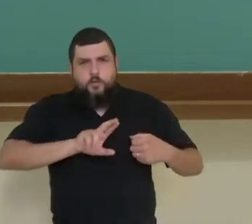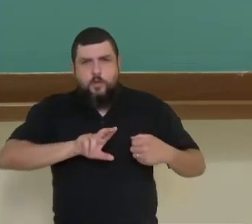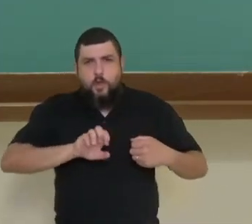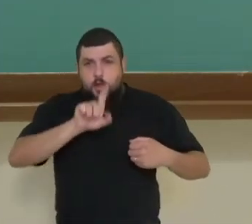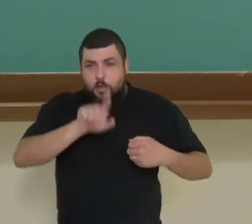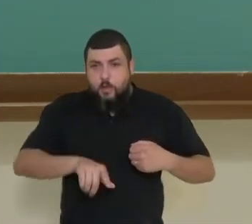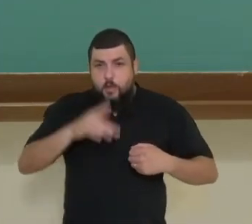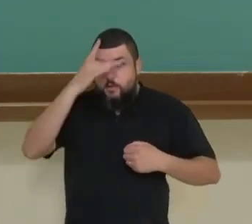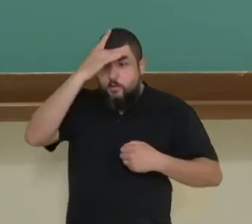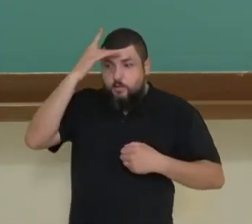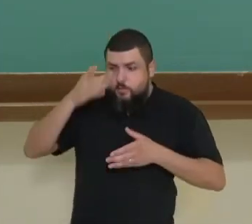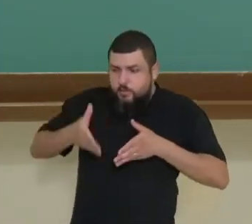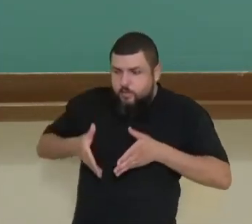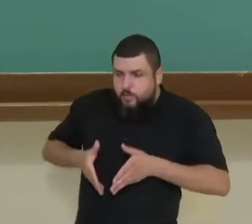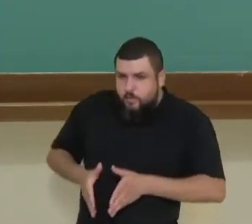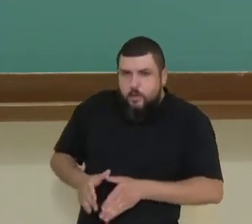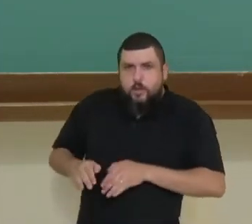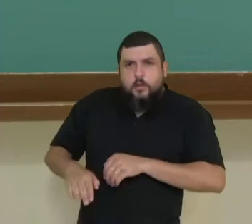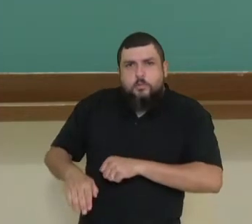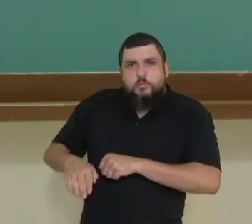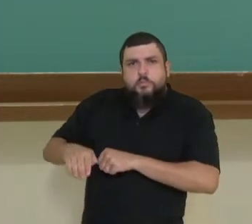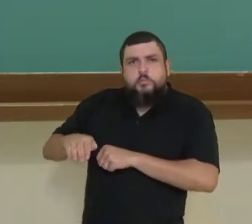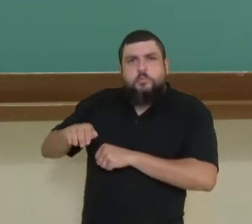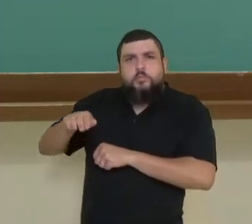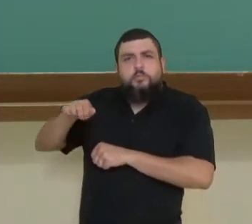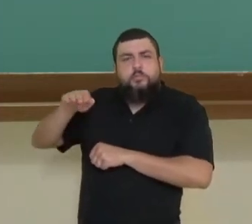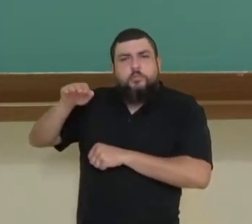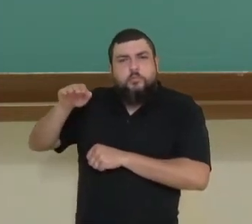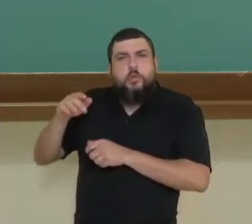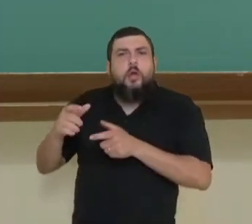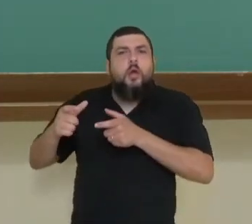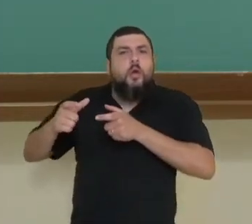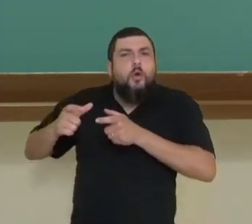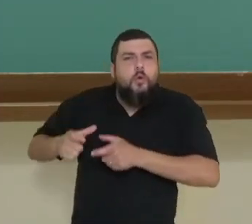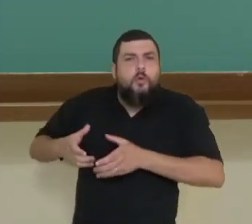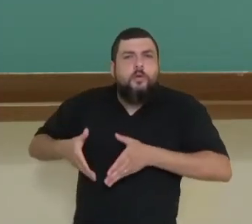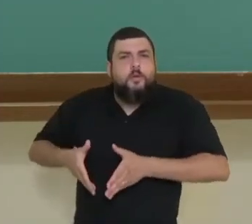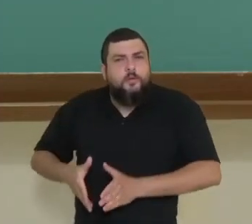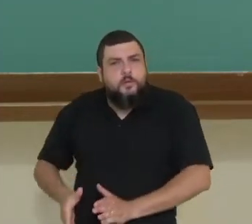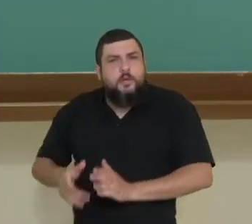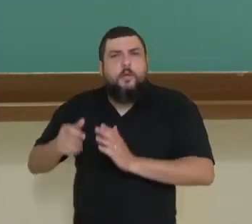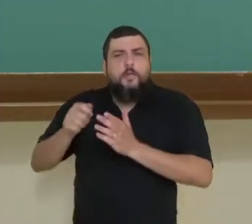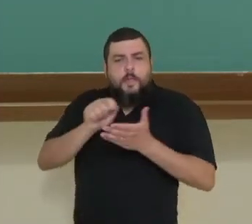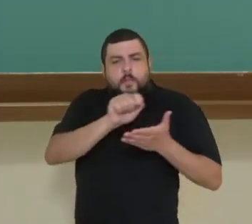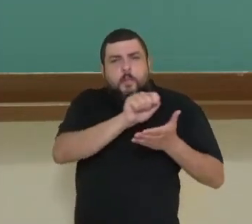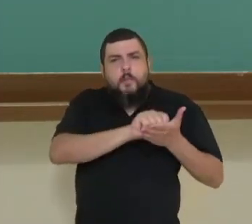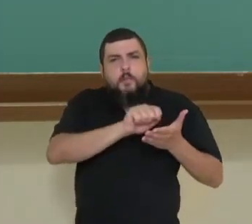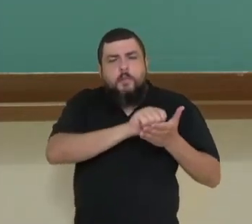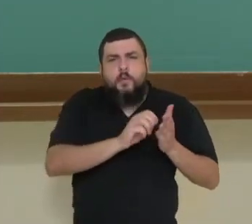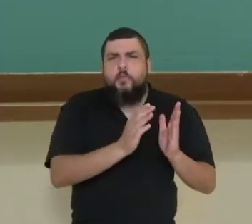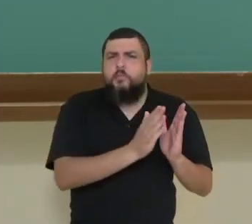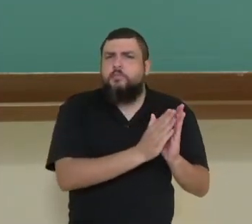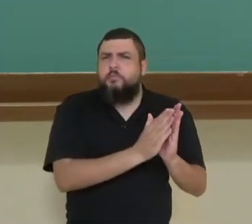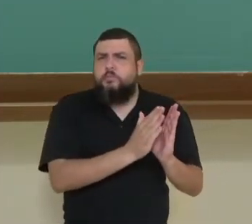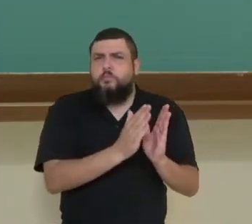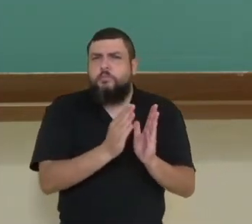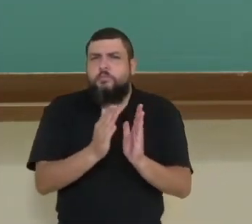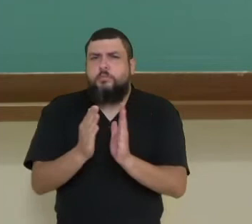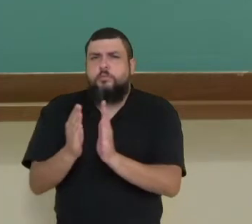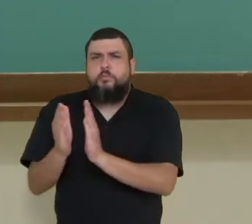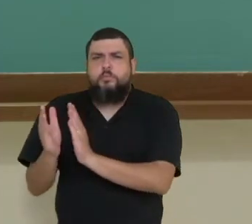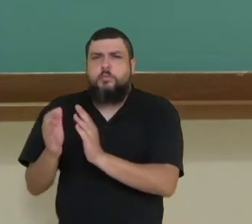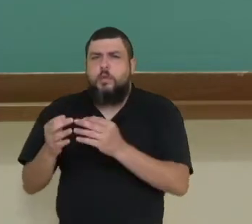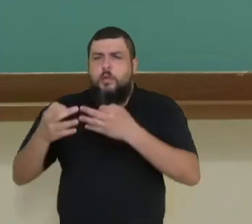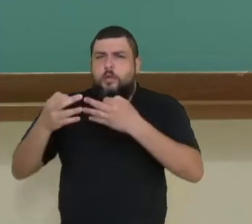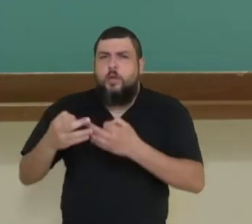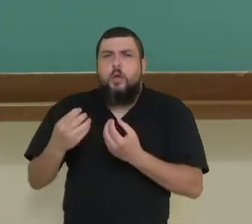pessoa, quando nasceu, onde nasceu, O que estudou, como se